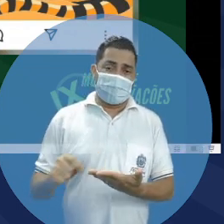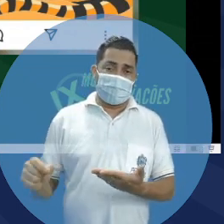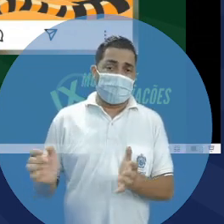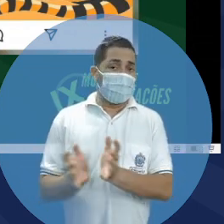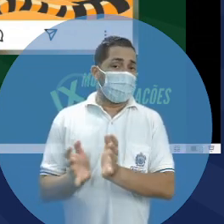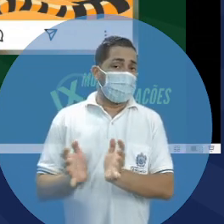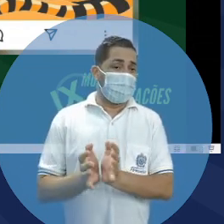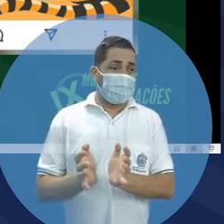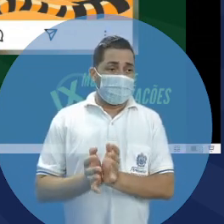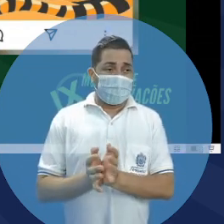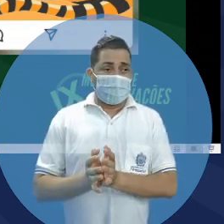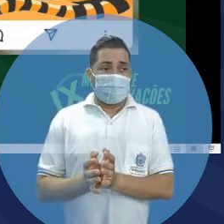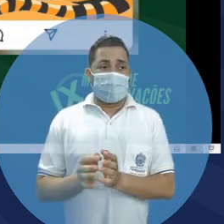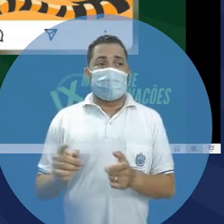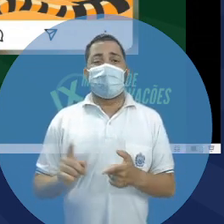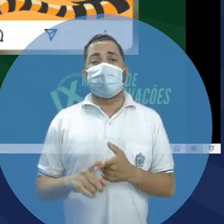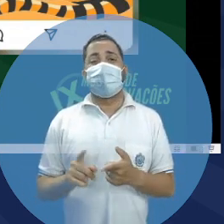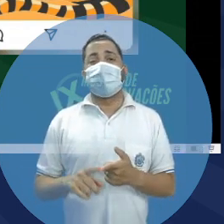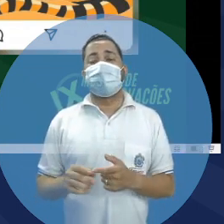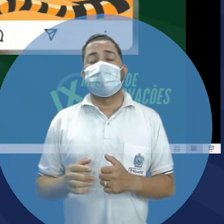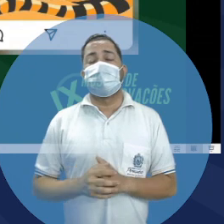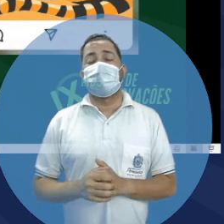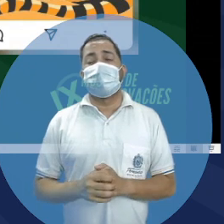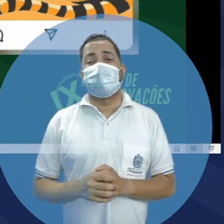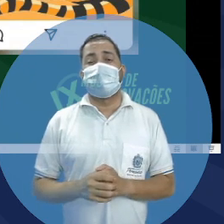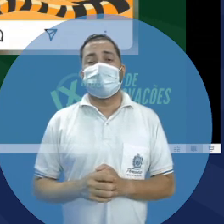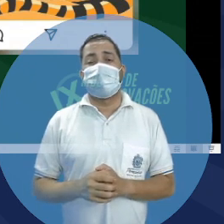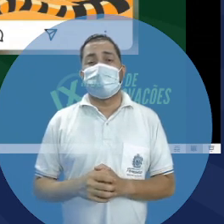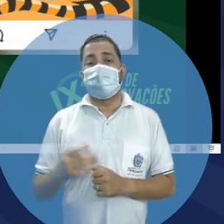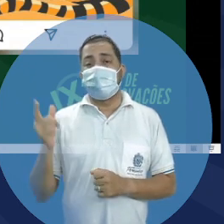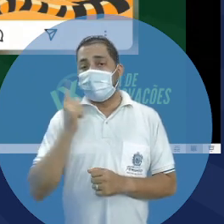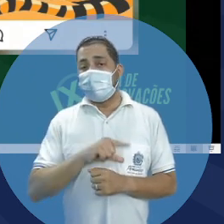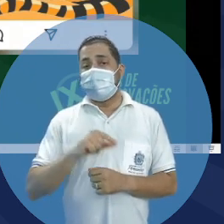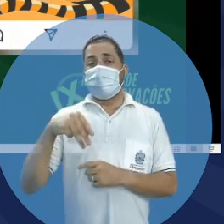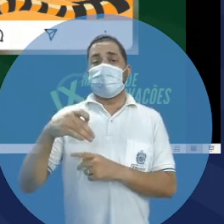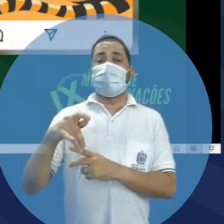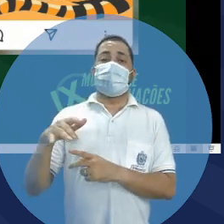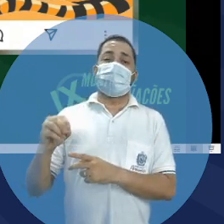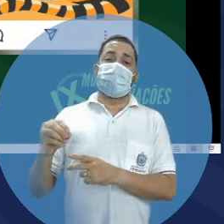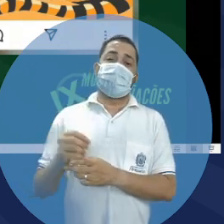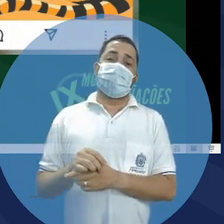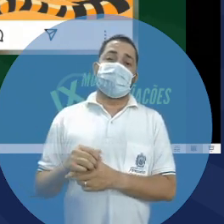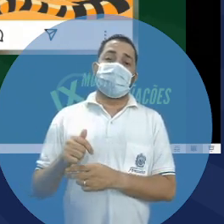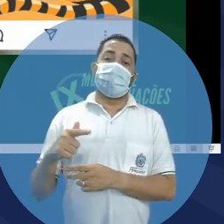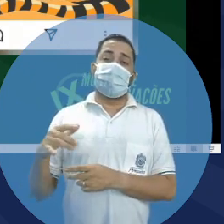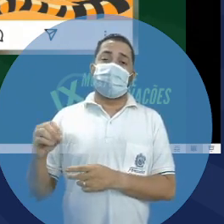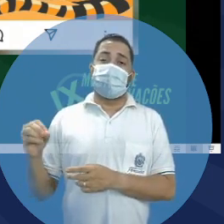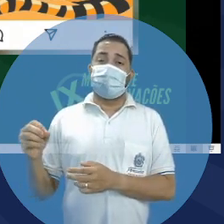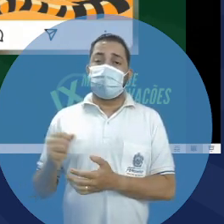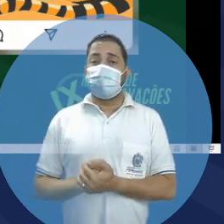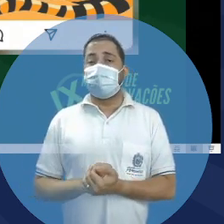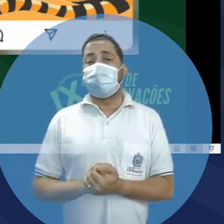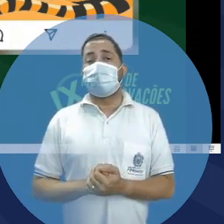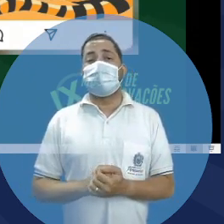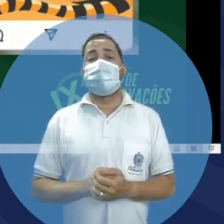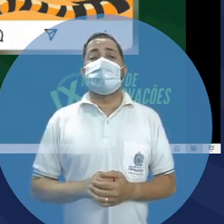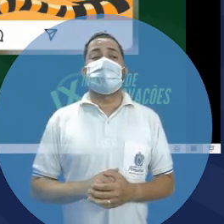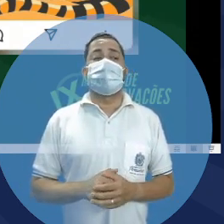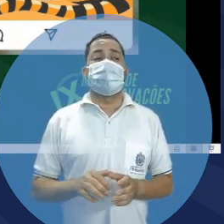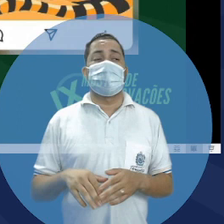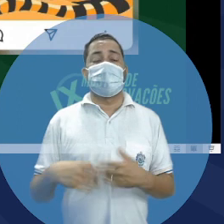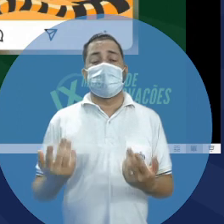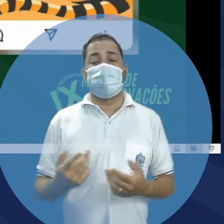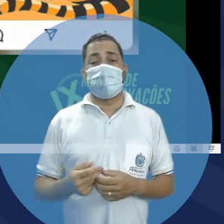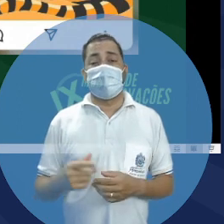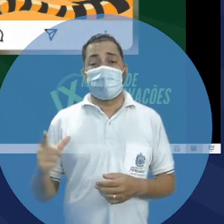menção honrosa na 13ª Olimpíada Nacional de História do Brasil, que foi